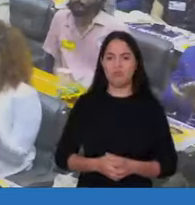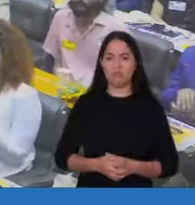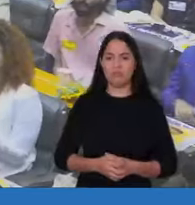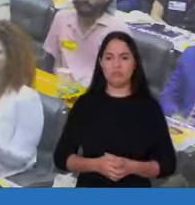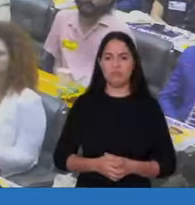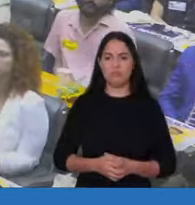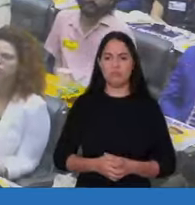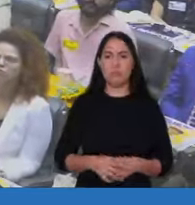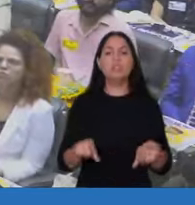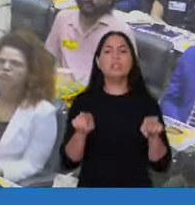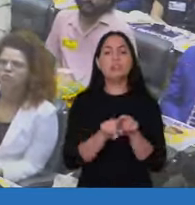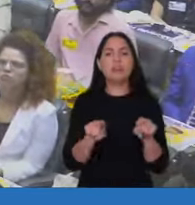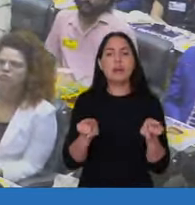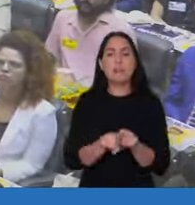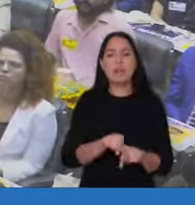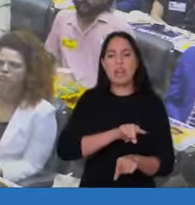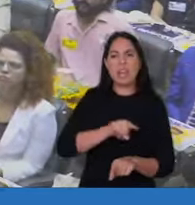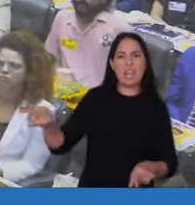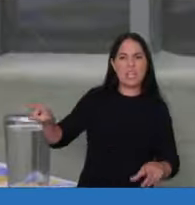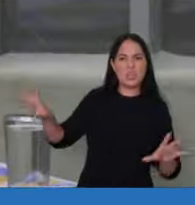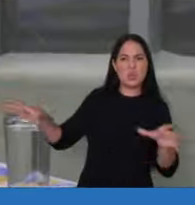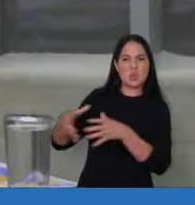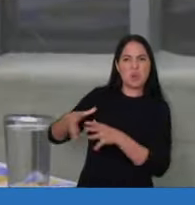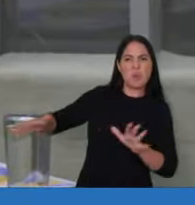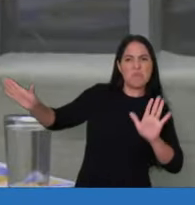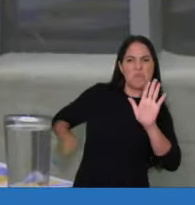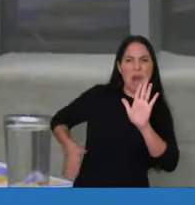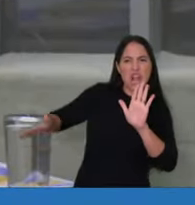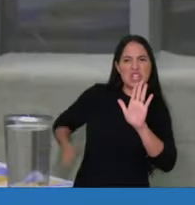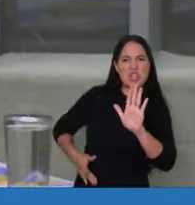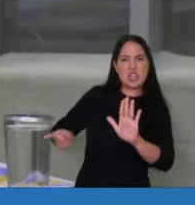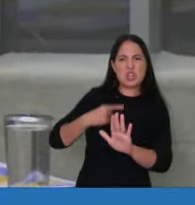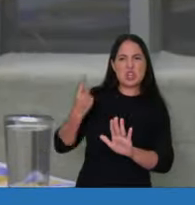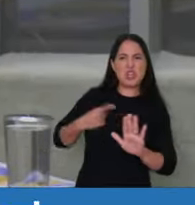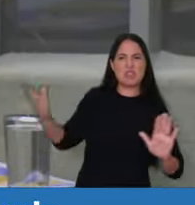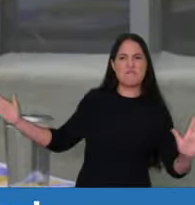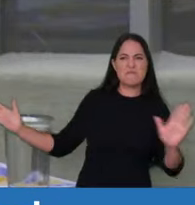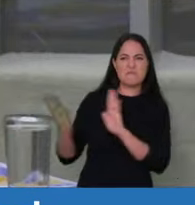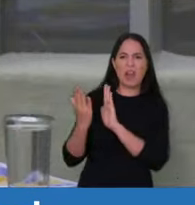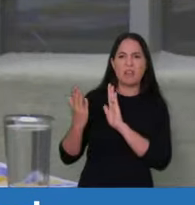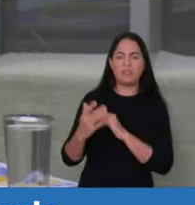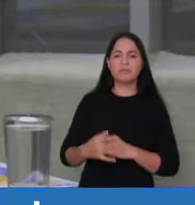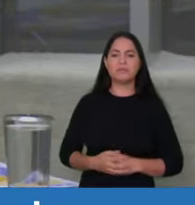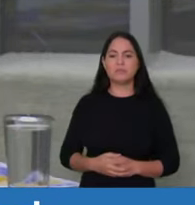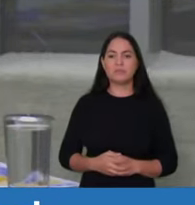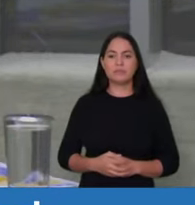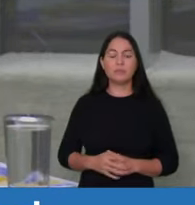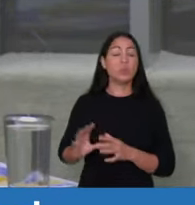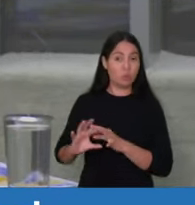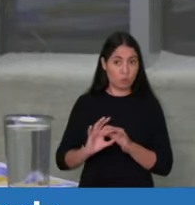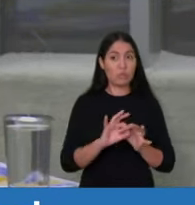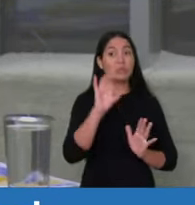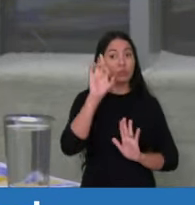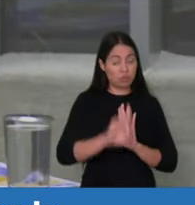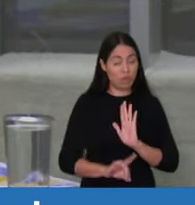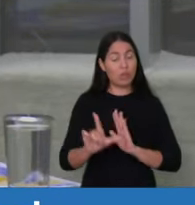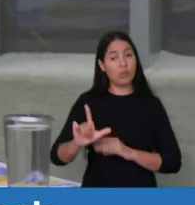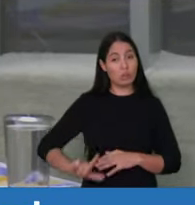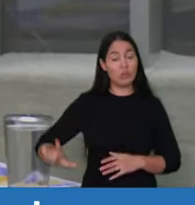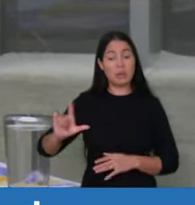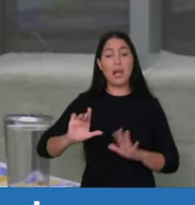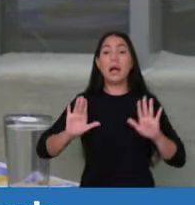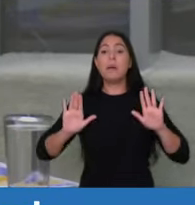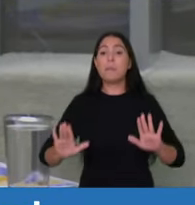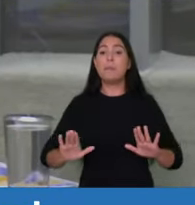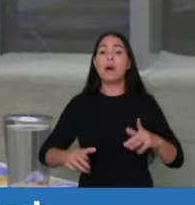Nós precisamos enfrentar esses bandidos com toda a firmeza e com toda a força, dentro do Estado de Direito. Só que vejam, política de segurança pública, ela vai nos